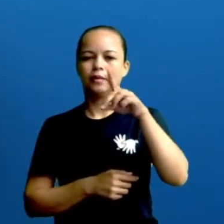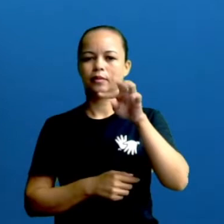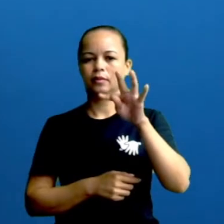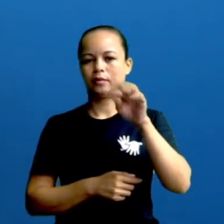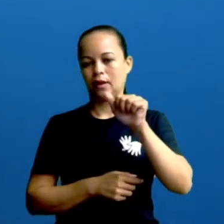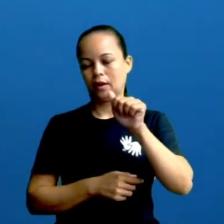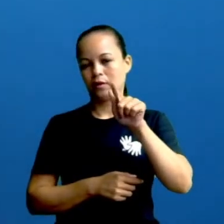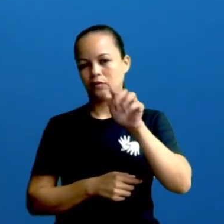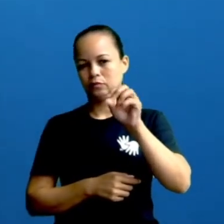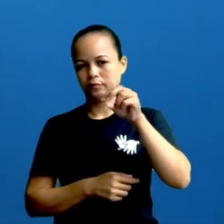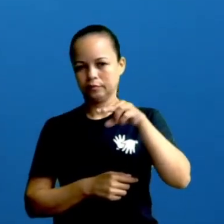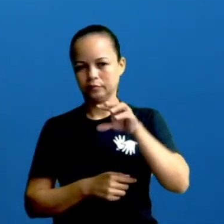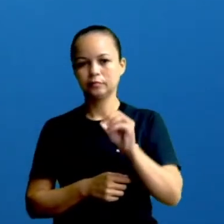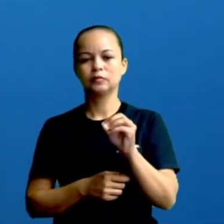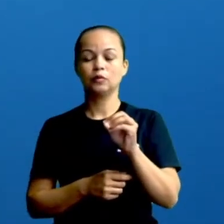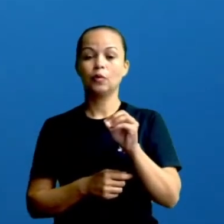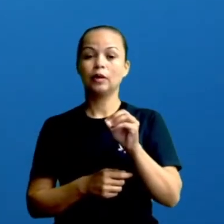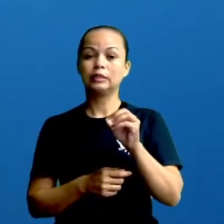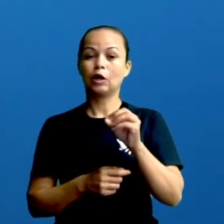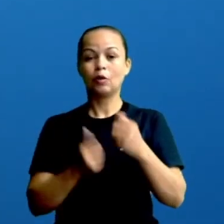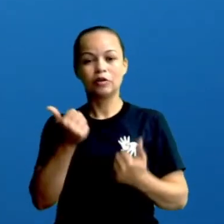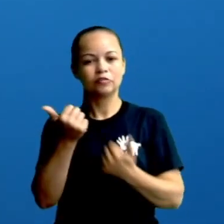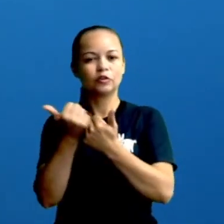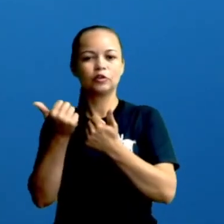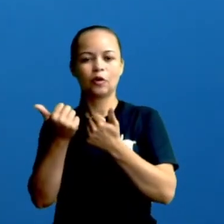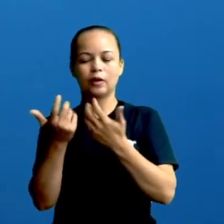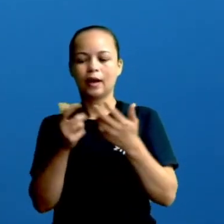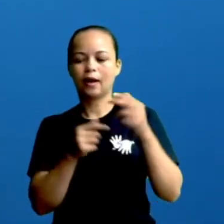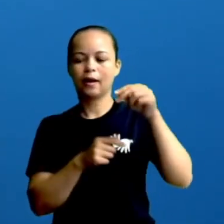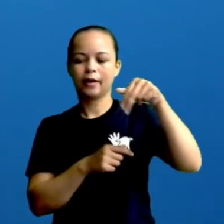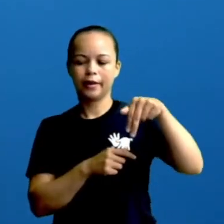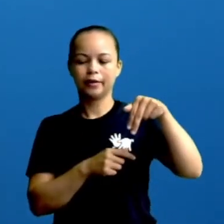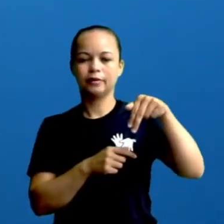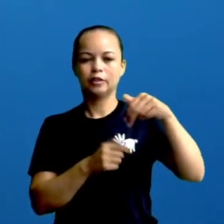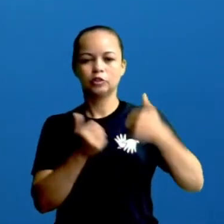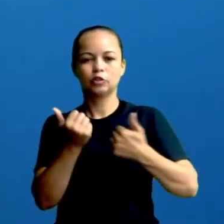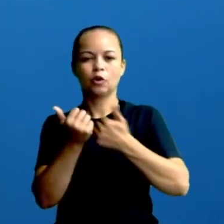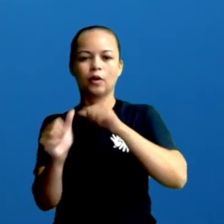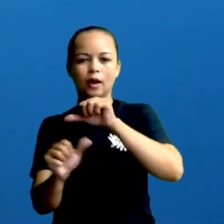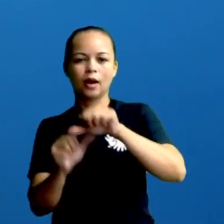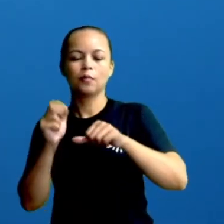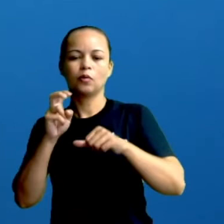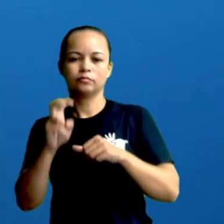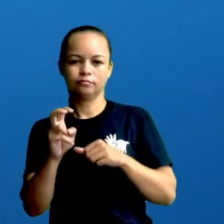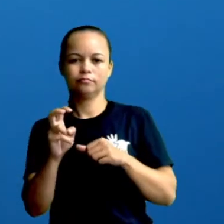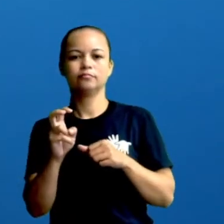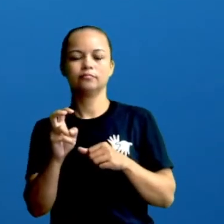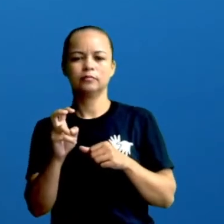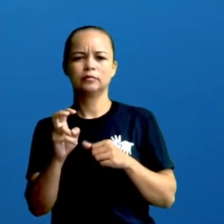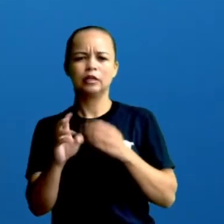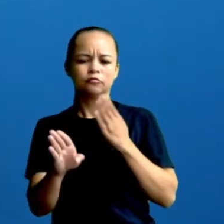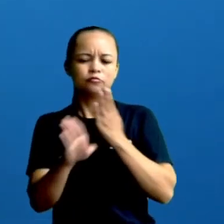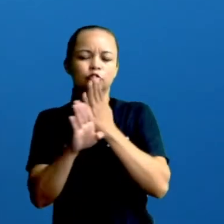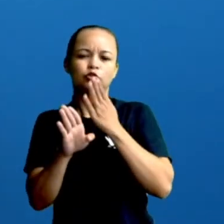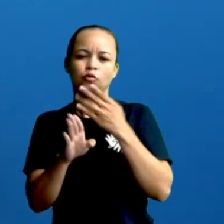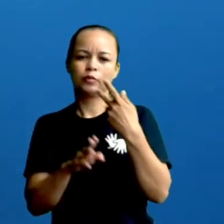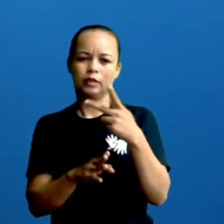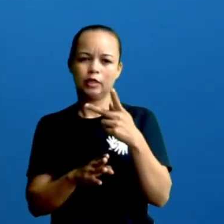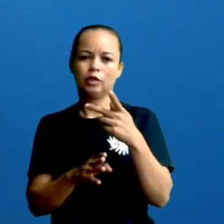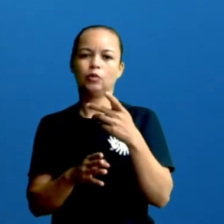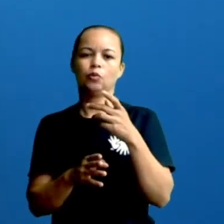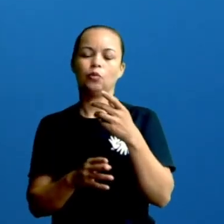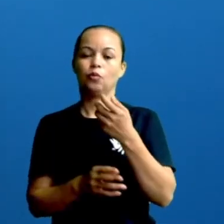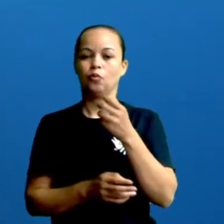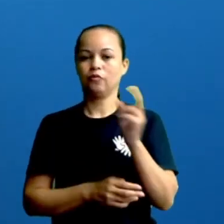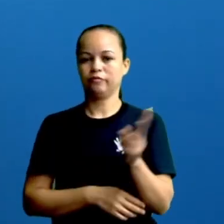certo? Então, vou substituir N por 5 e vou descobrir o valor de